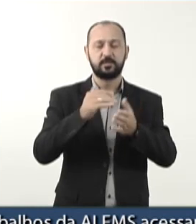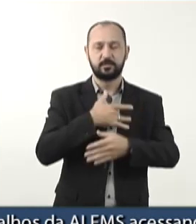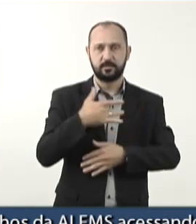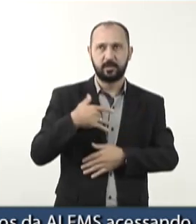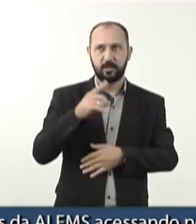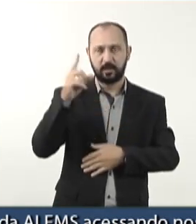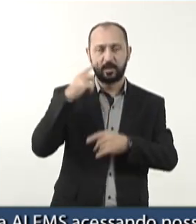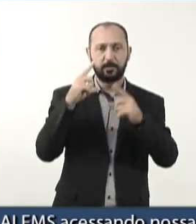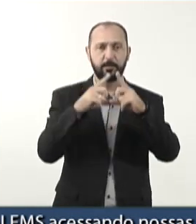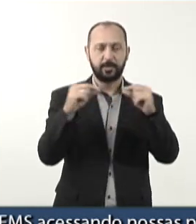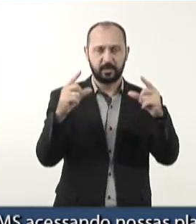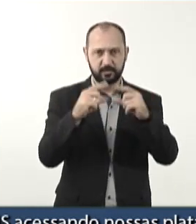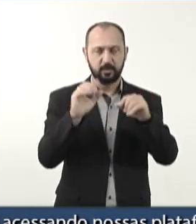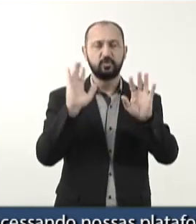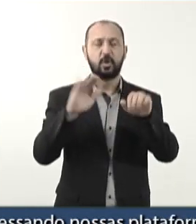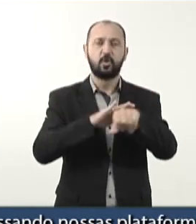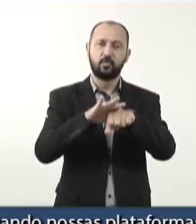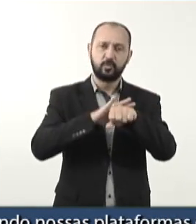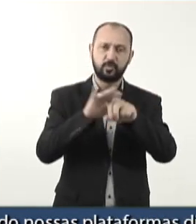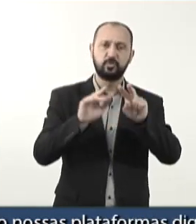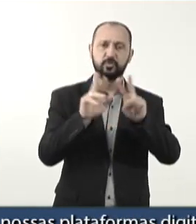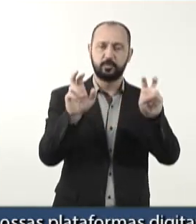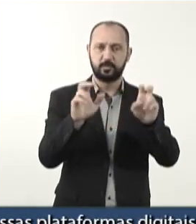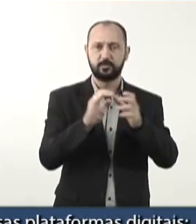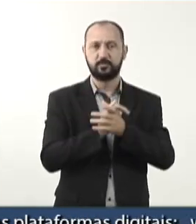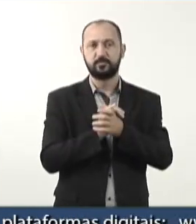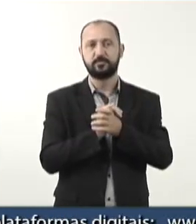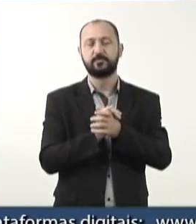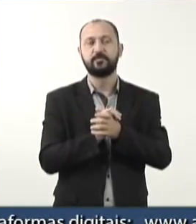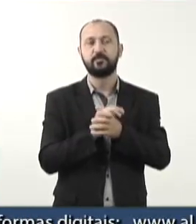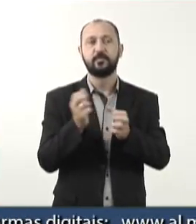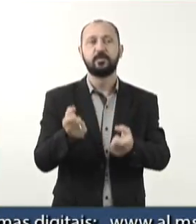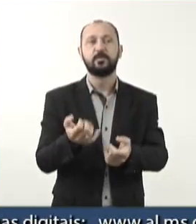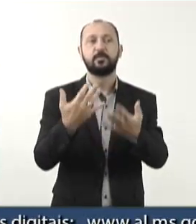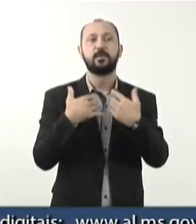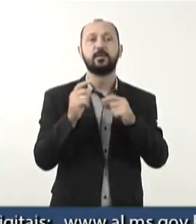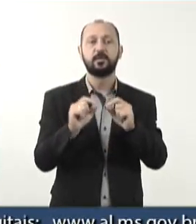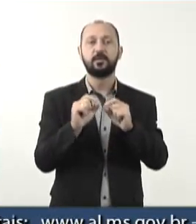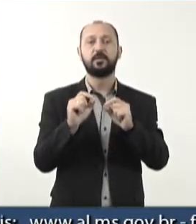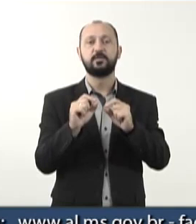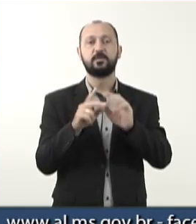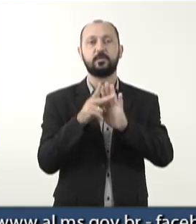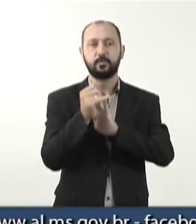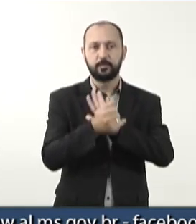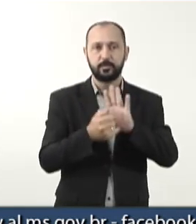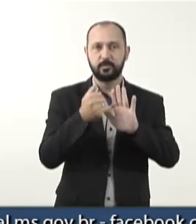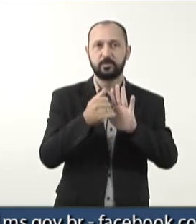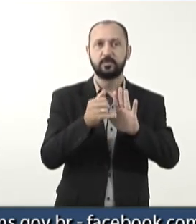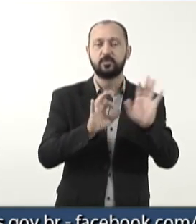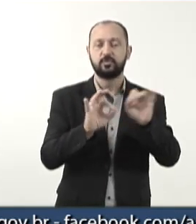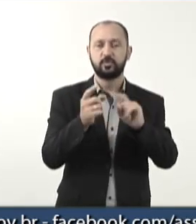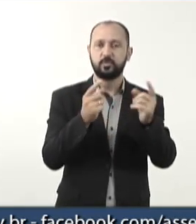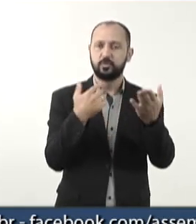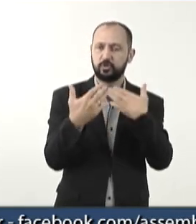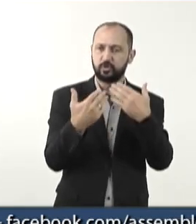Brasília, conversei sobre essa situação, onde falaram para mim também sobre esse projeto que estava sendo